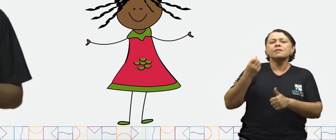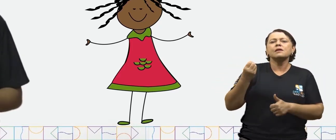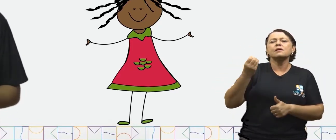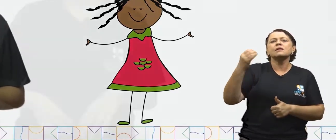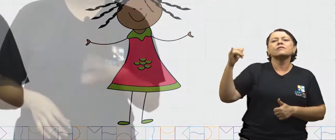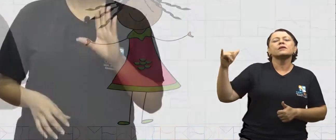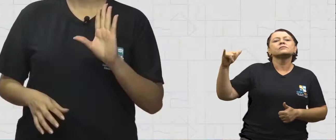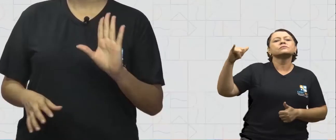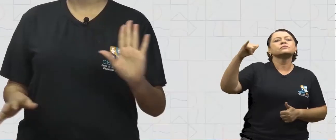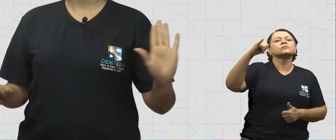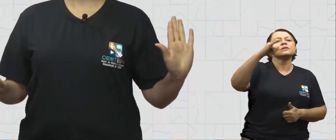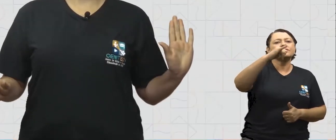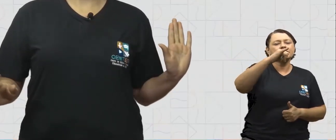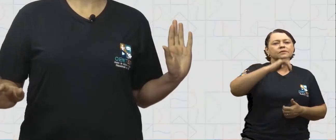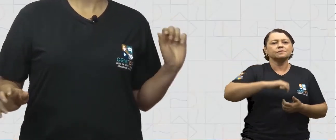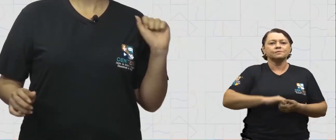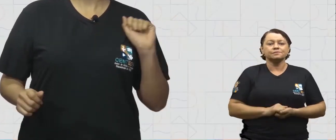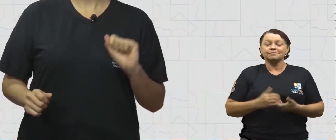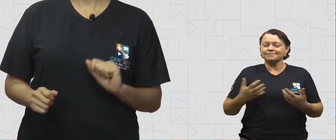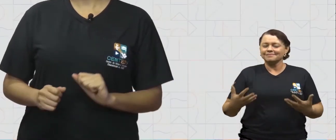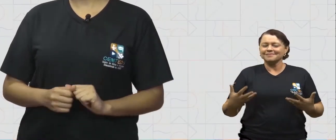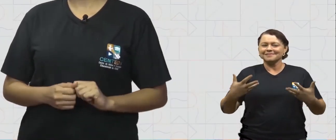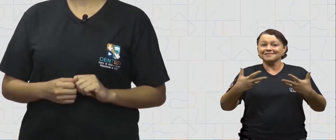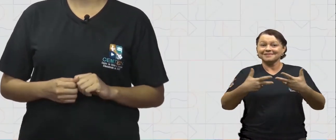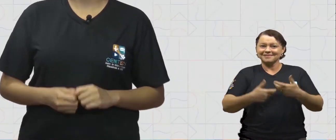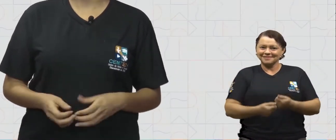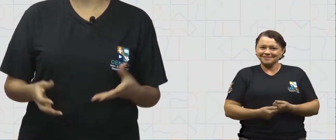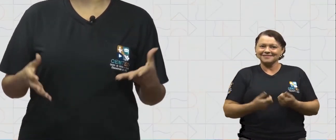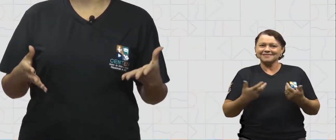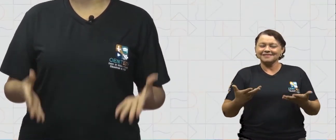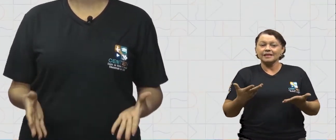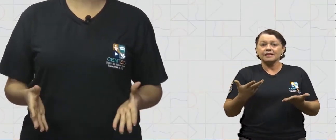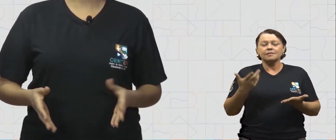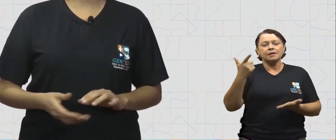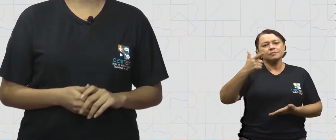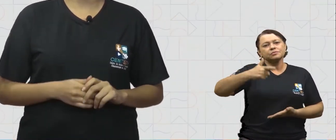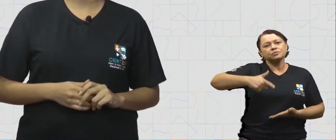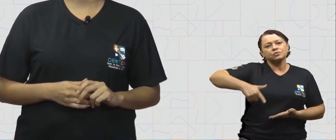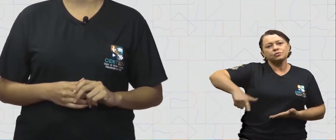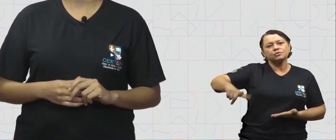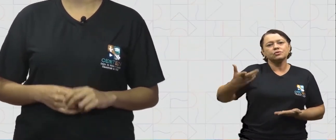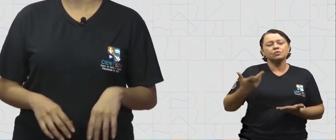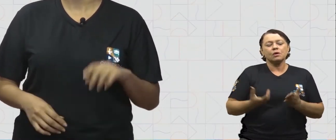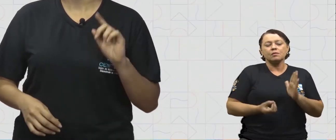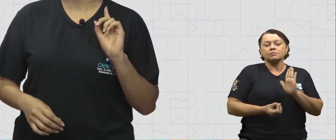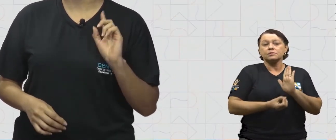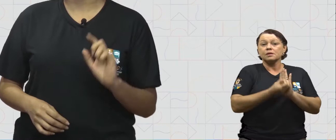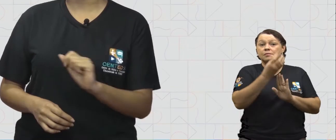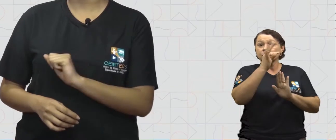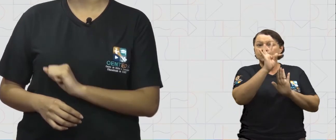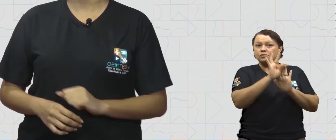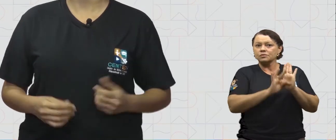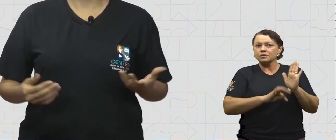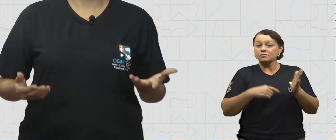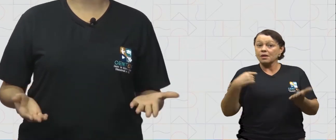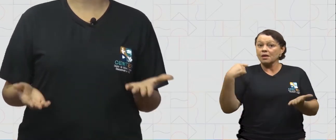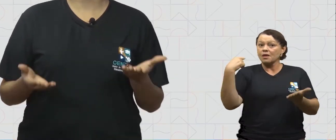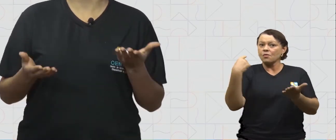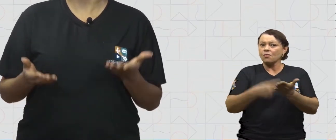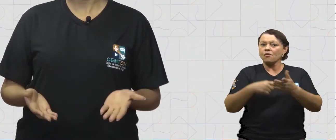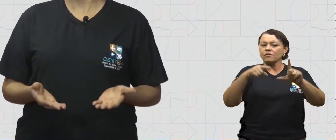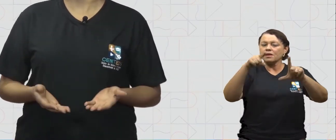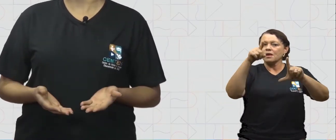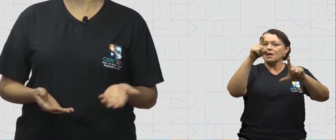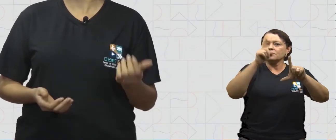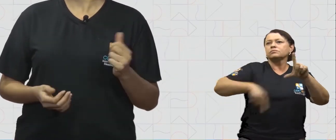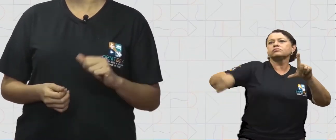de avião. Maravilha! E para continuarmos a produção do nosso texto, eu convidei a roda